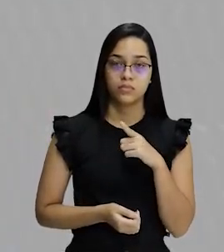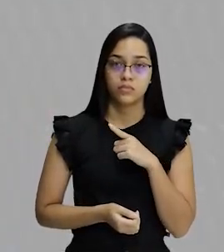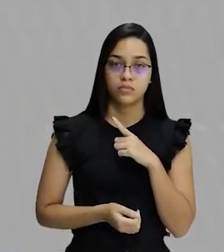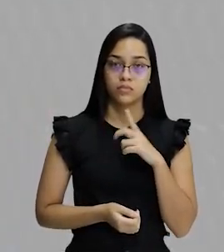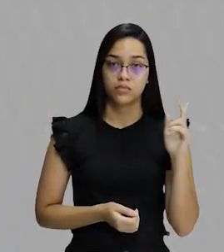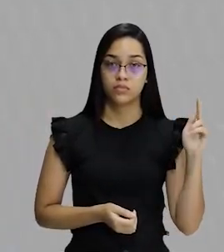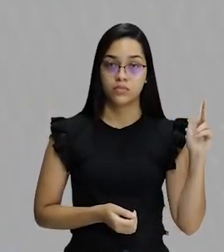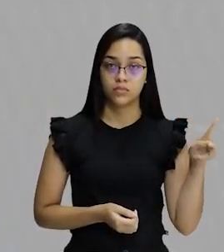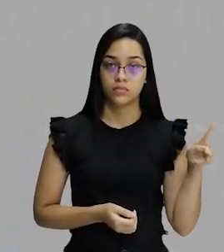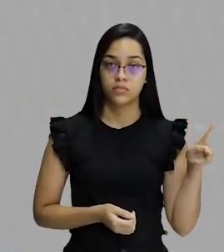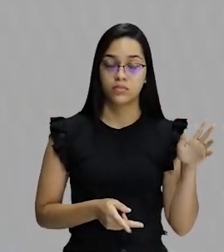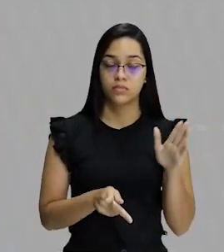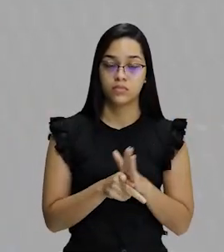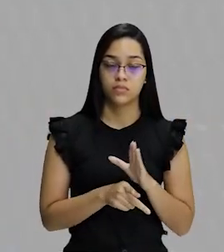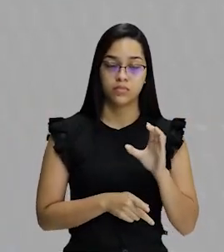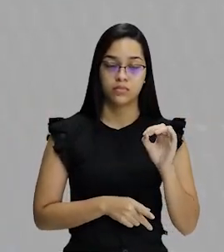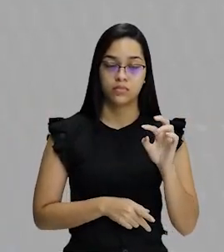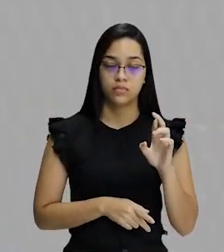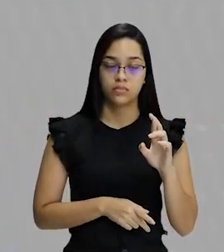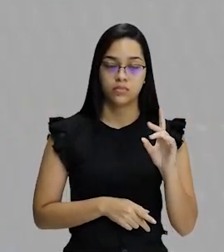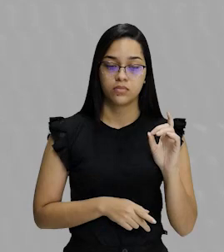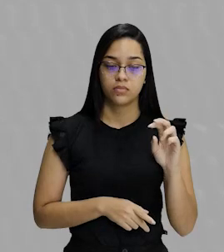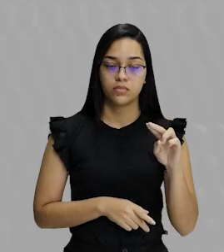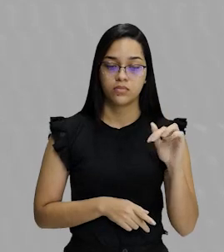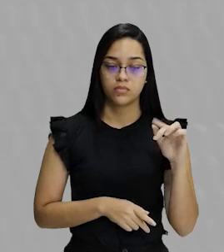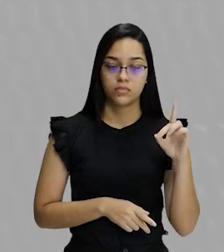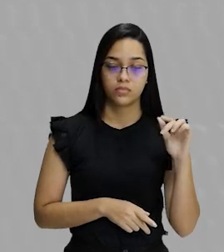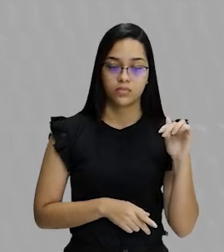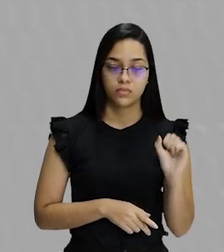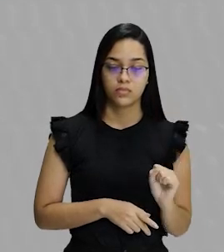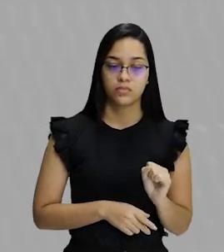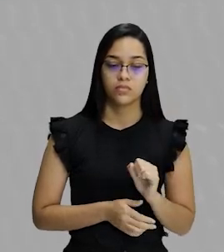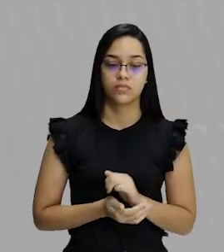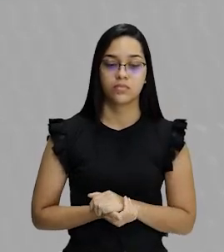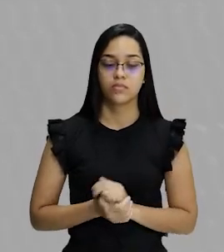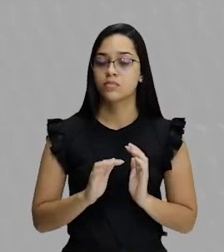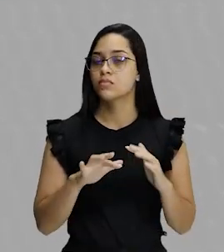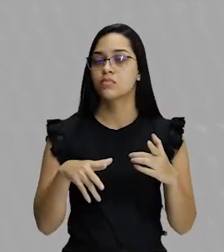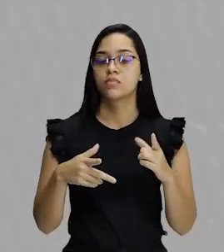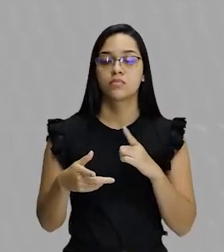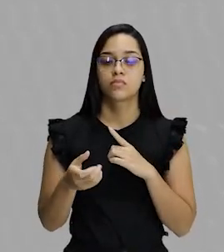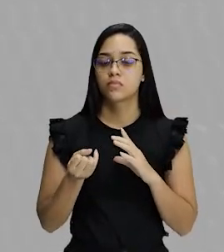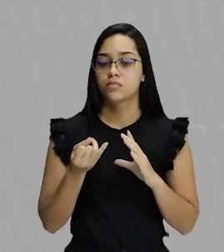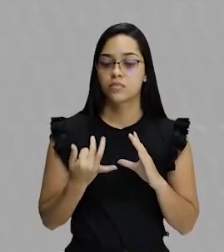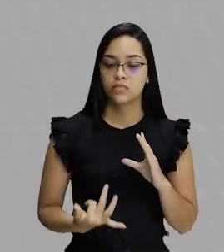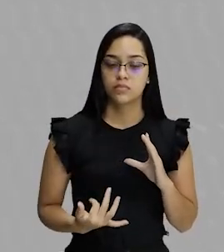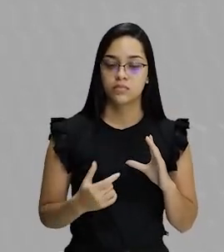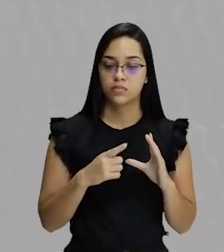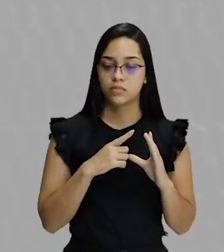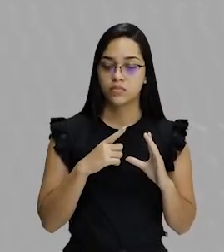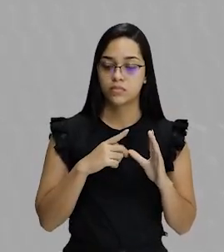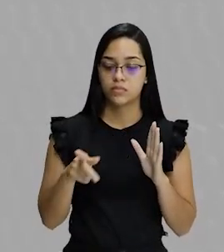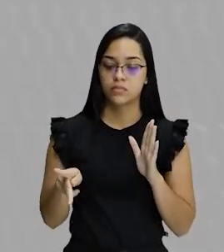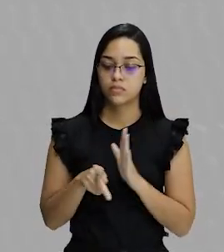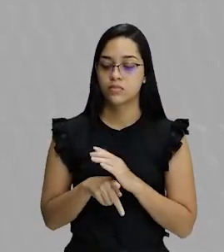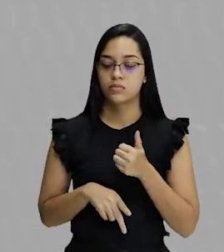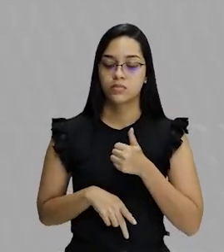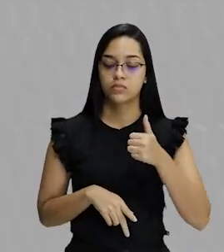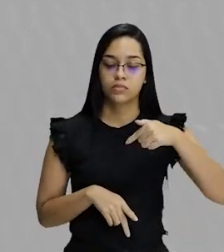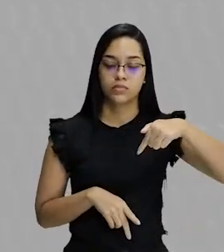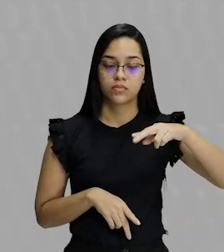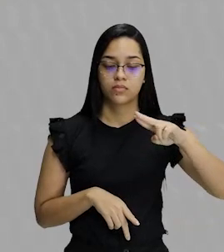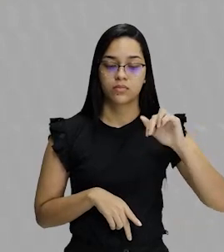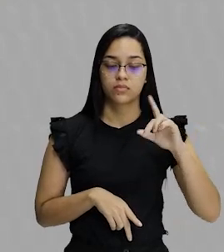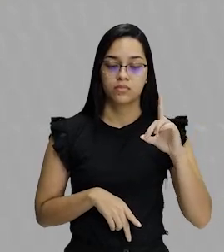P de coordenada x e y, certo? Quais são as características do ponto que pertence ao primeiro